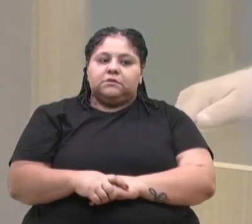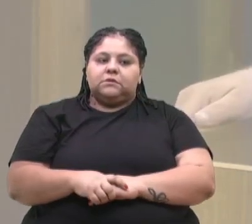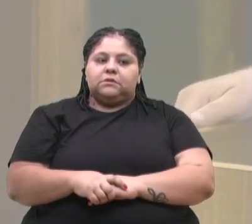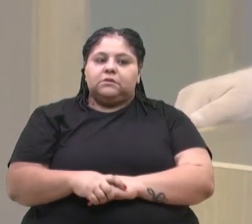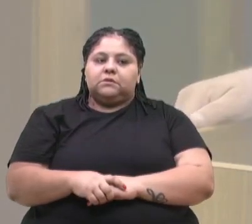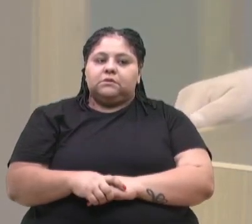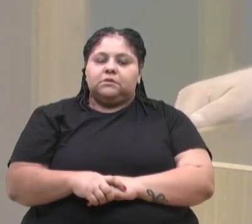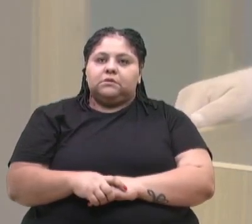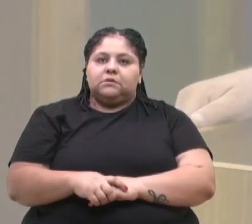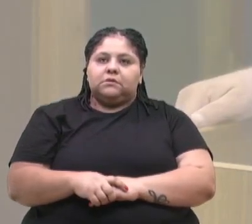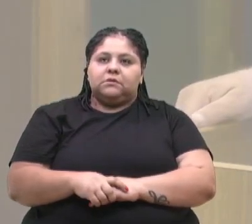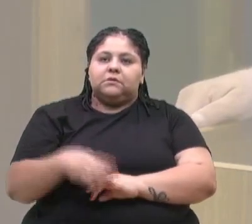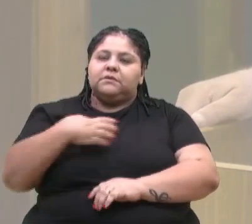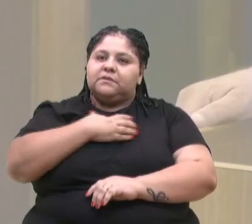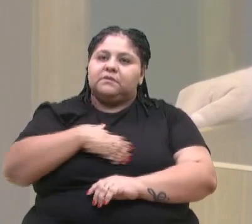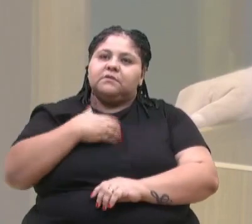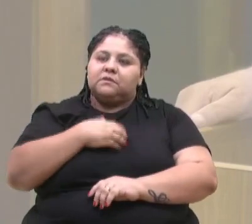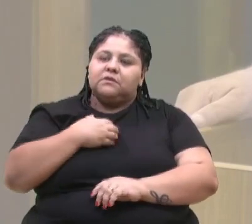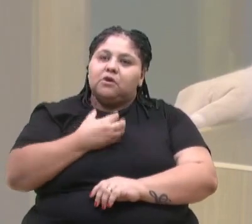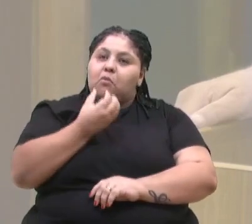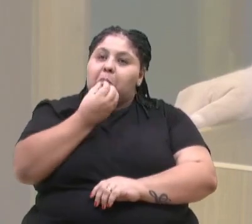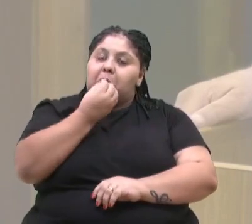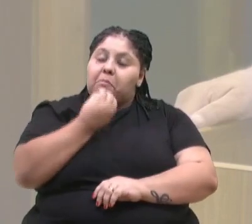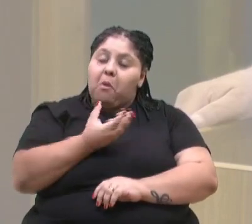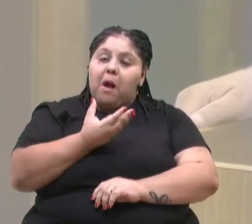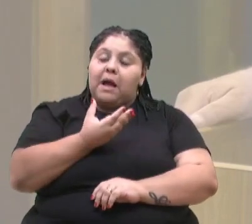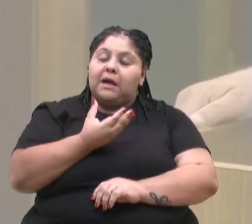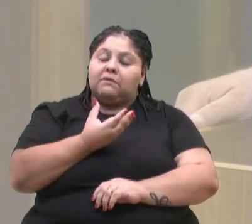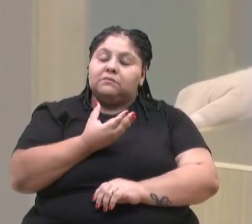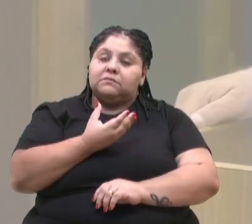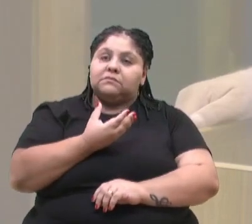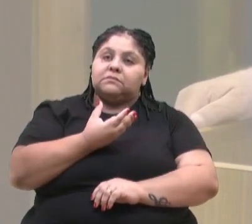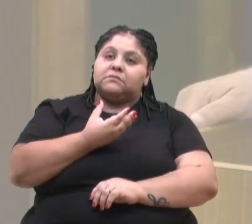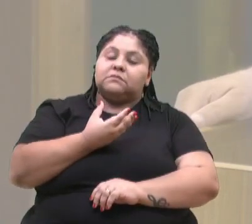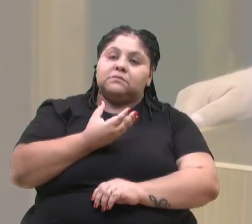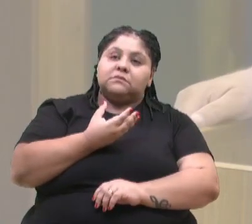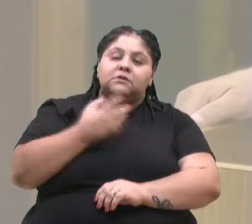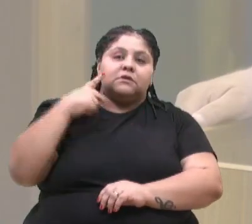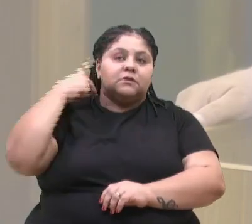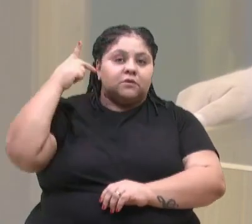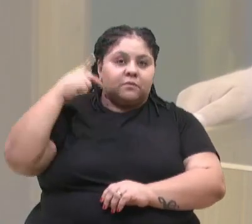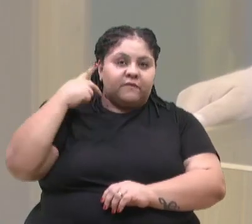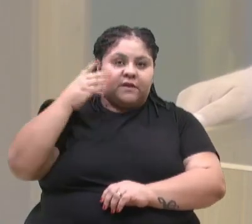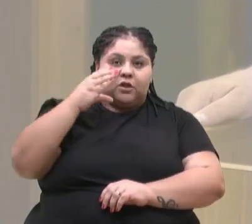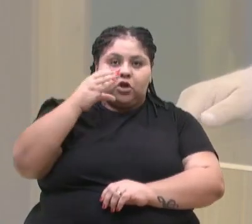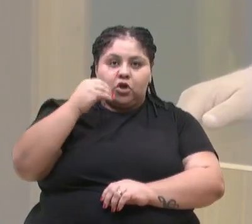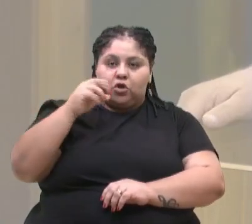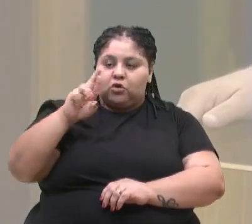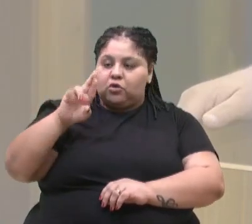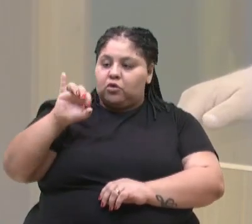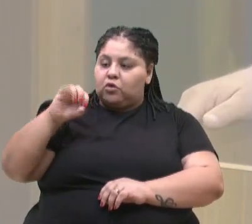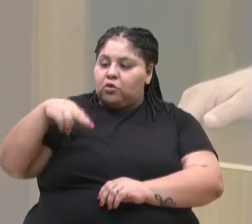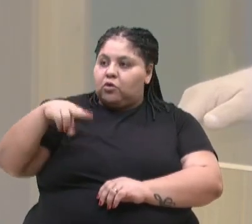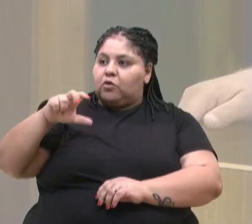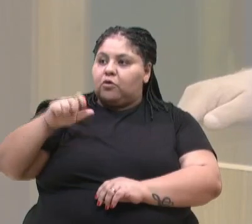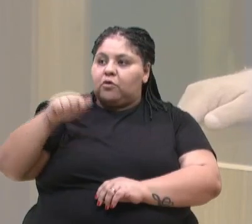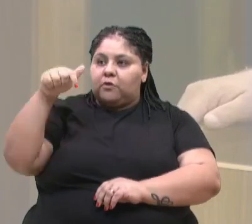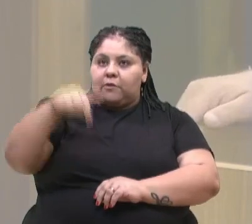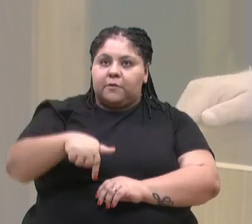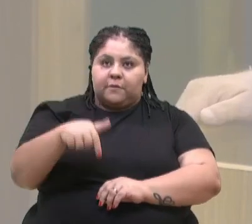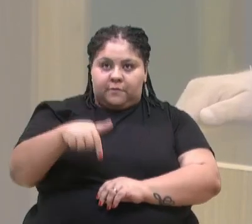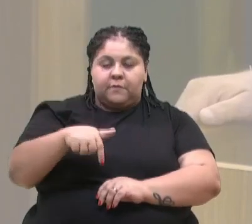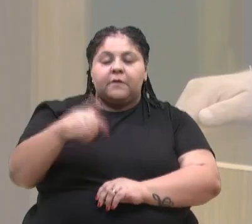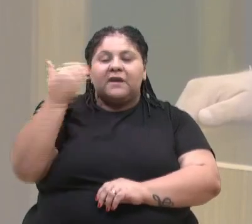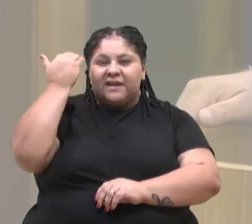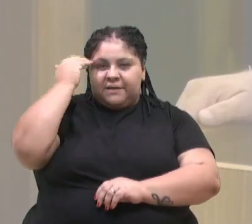desejar uma boa estadia aqui, a vereadora Corina, que neste momento não está presente aqui, mas eu